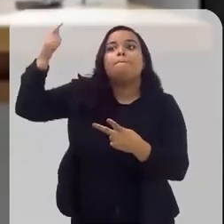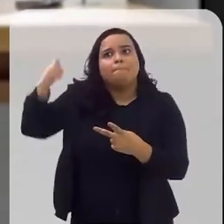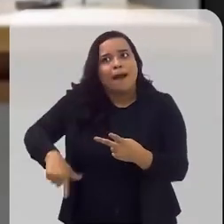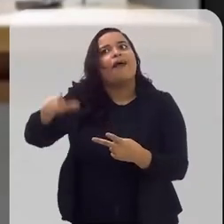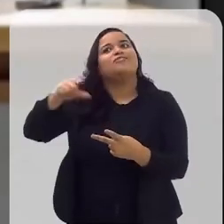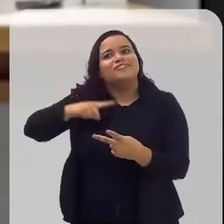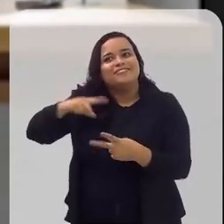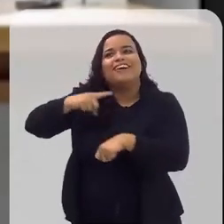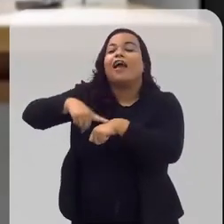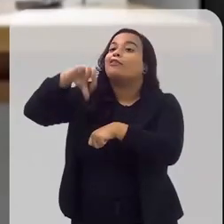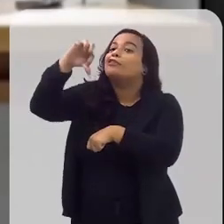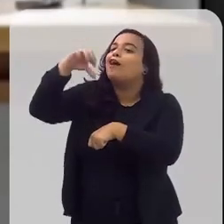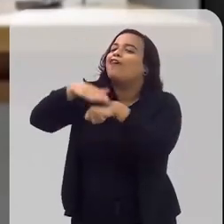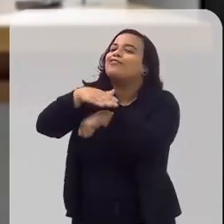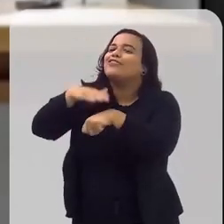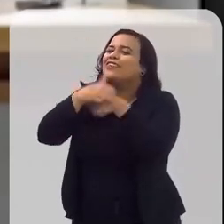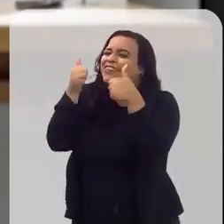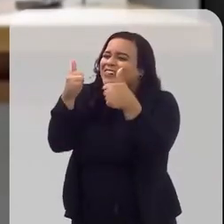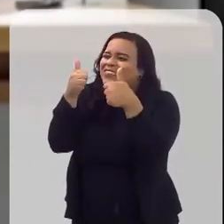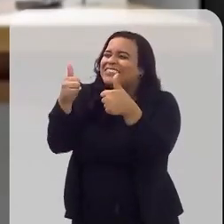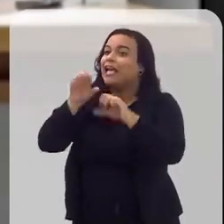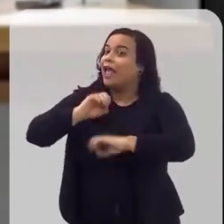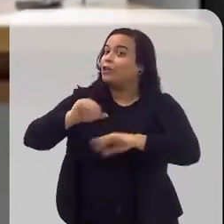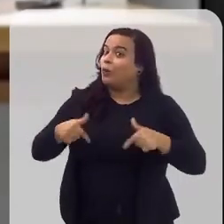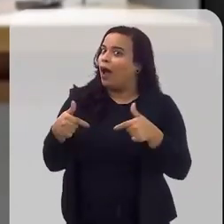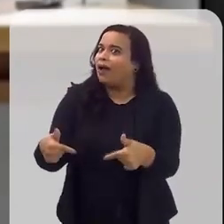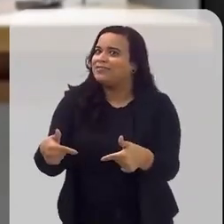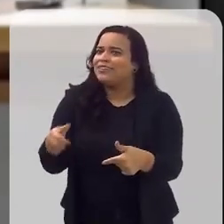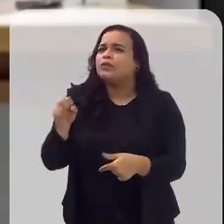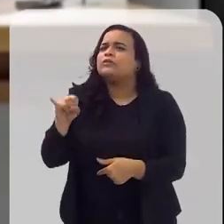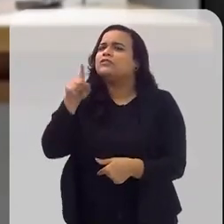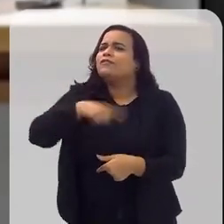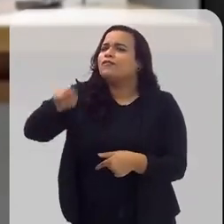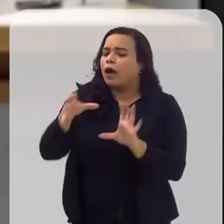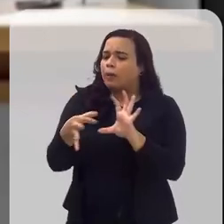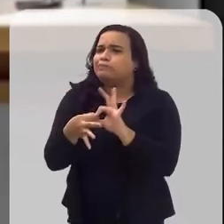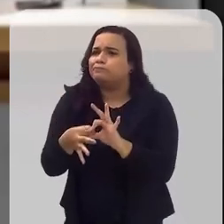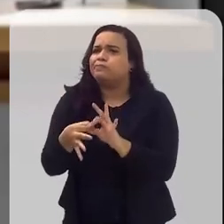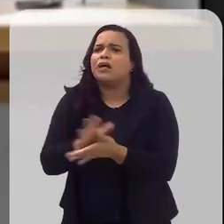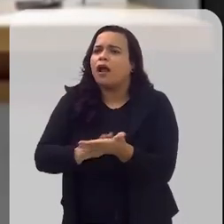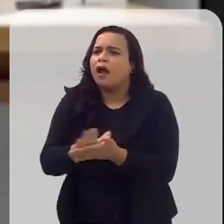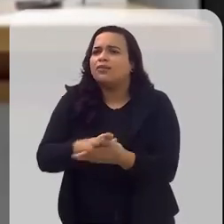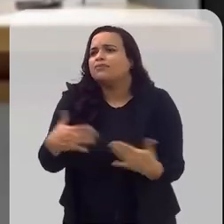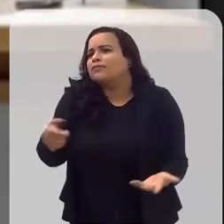vem tem muito mais às 9 horas da noite. Educação, se você não